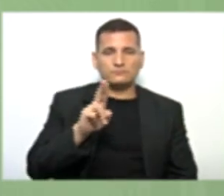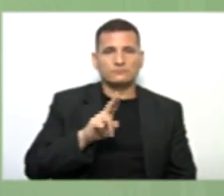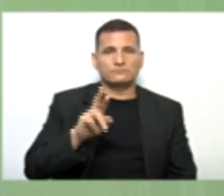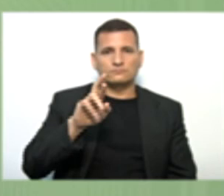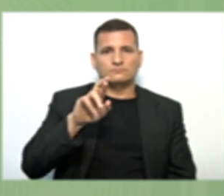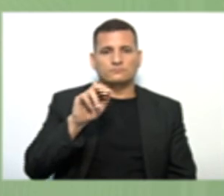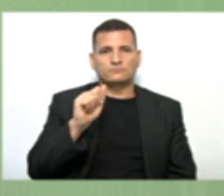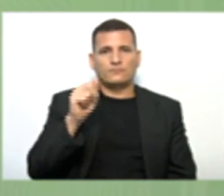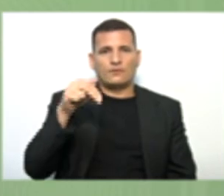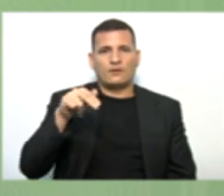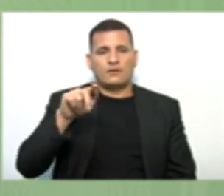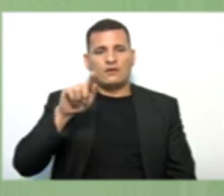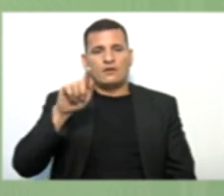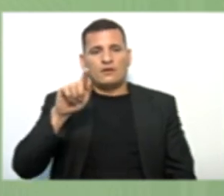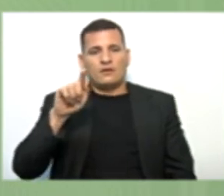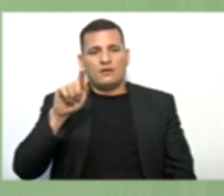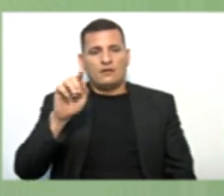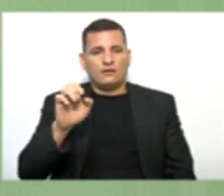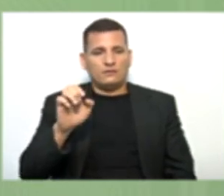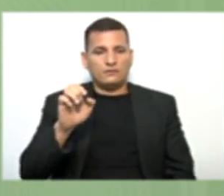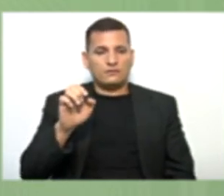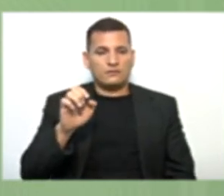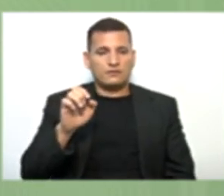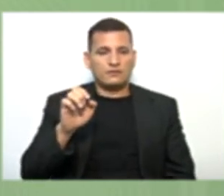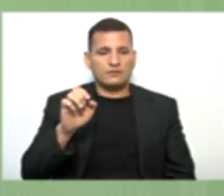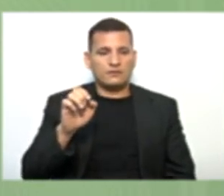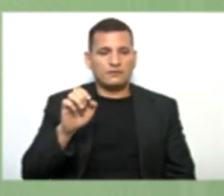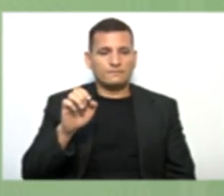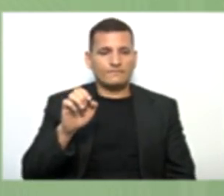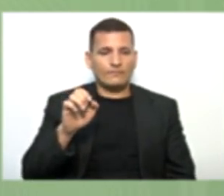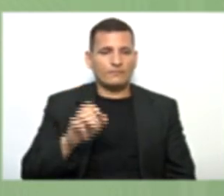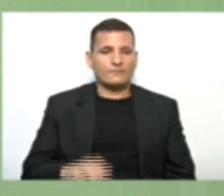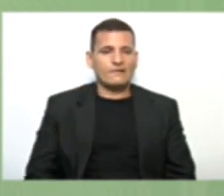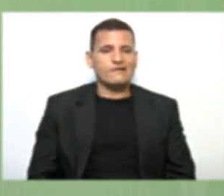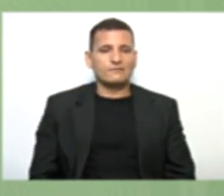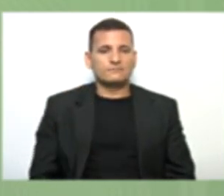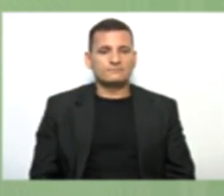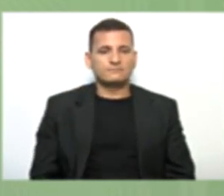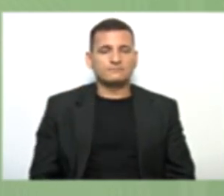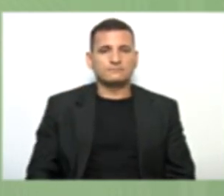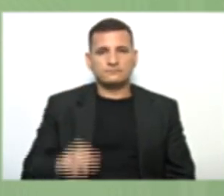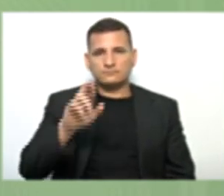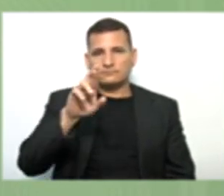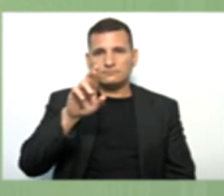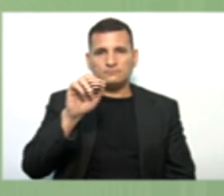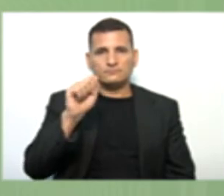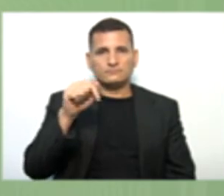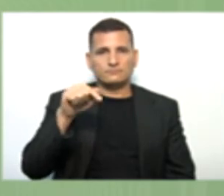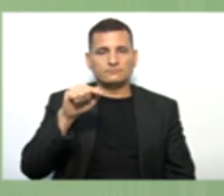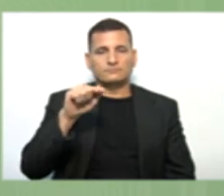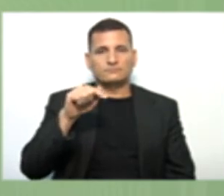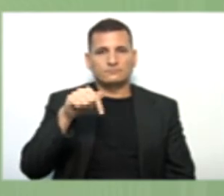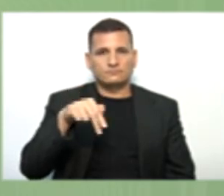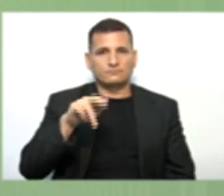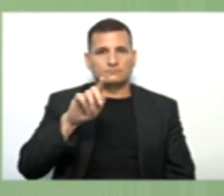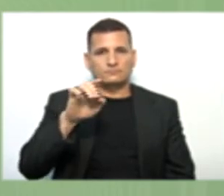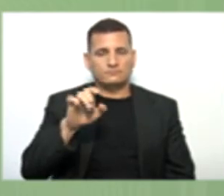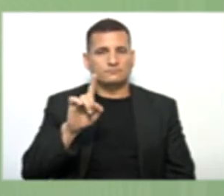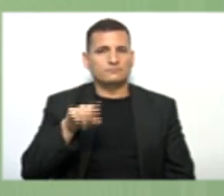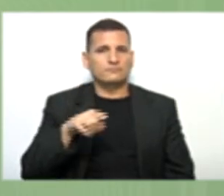amigo range aqui, ó. Deixa eu pegar a canetinha aqui. Olha o nosso amigo range. Isso aqui ajuda bastante, tá? Para criar uma lista de